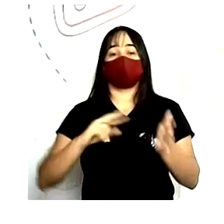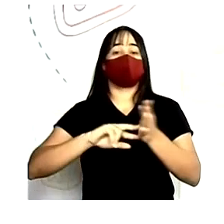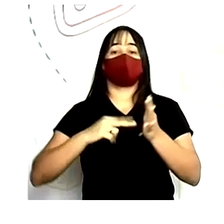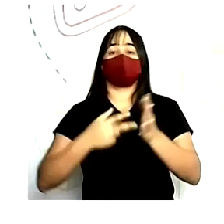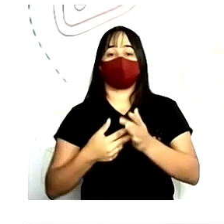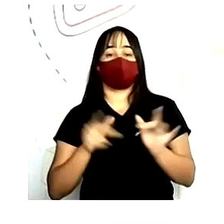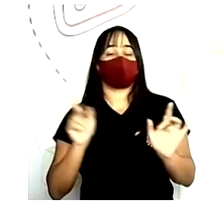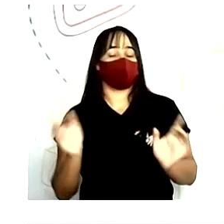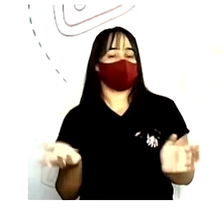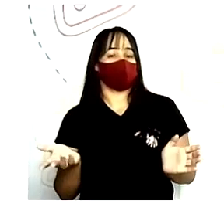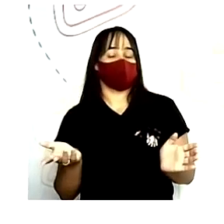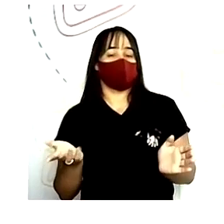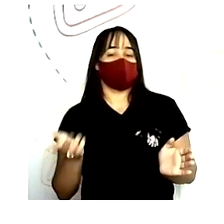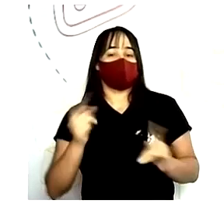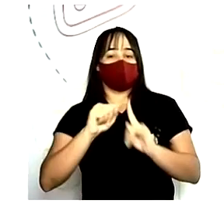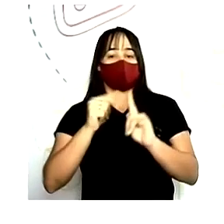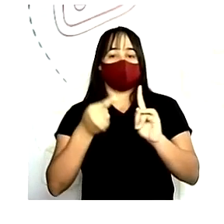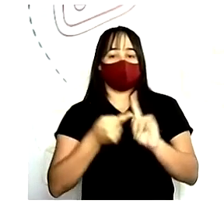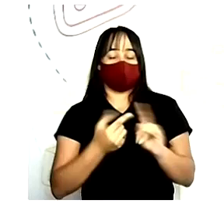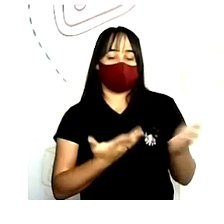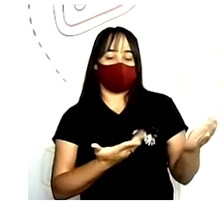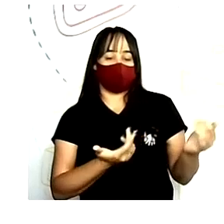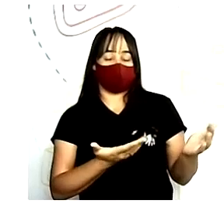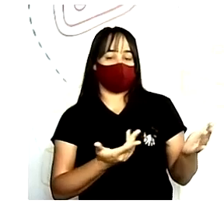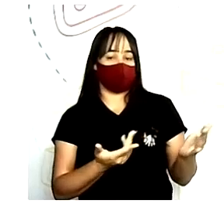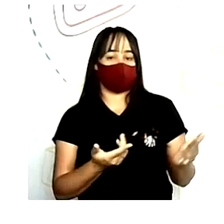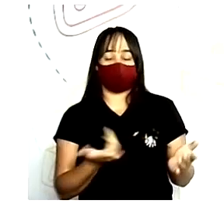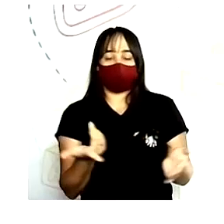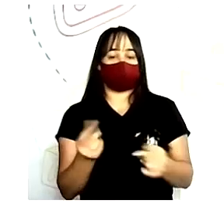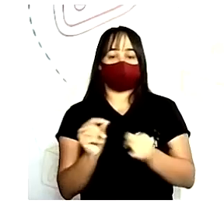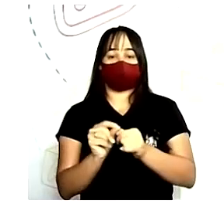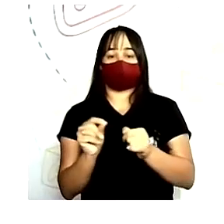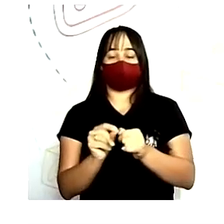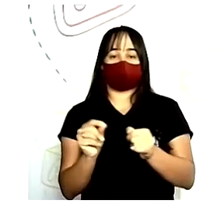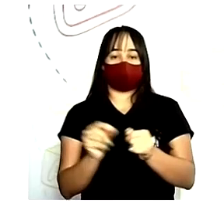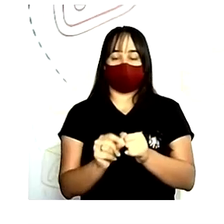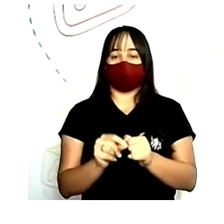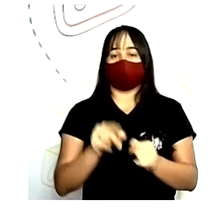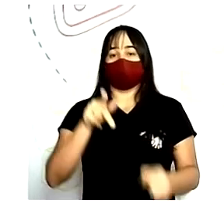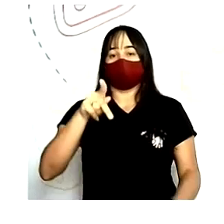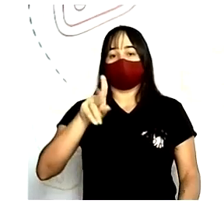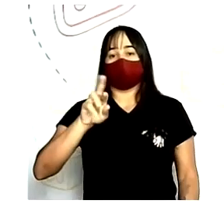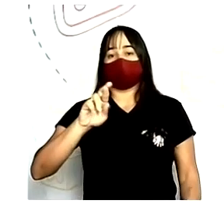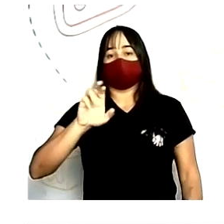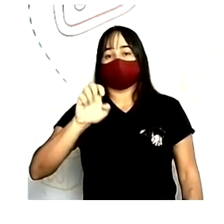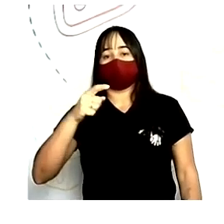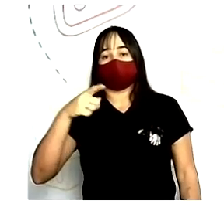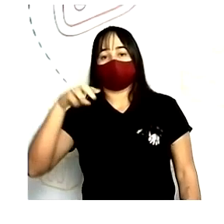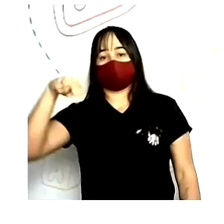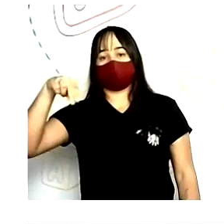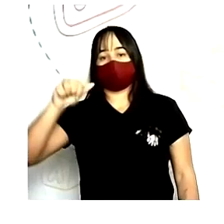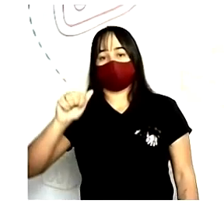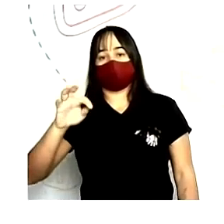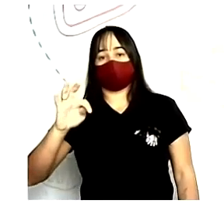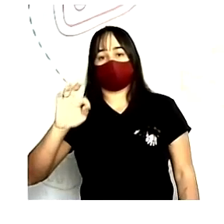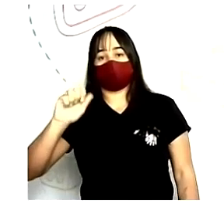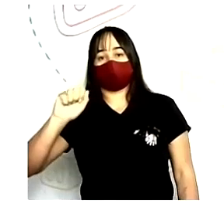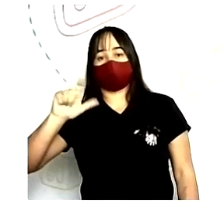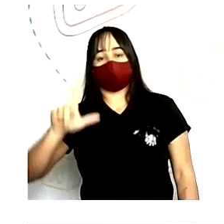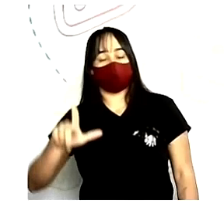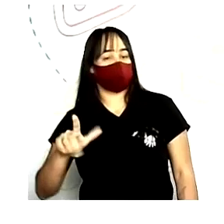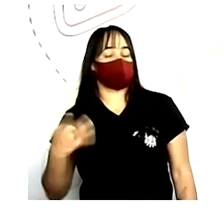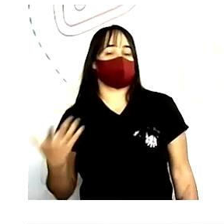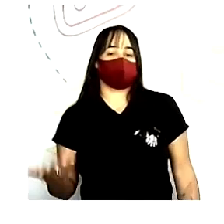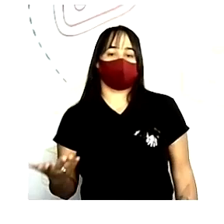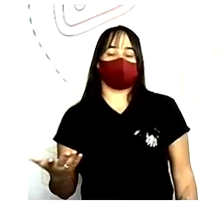não fazer esse pré-natal ou não tem condições de fazer esse pré-natal, ela vai perder informações importantes em relação à alimentação